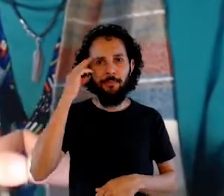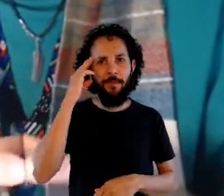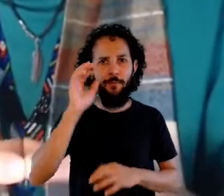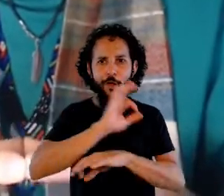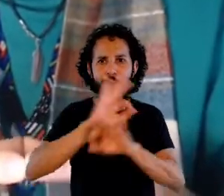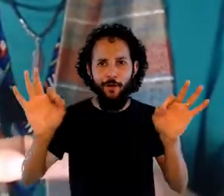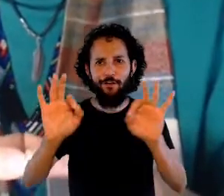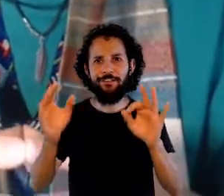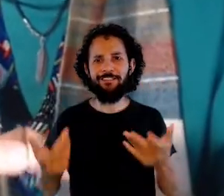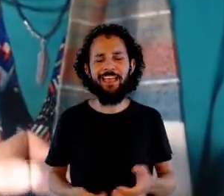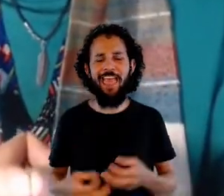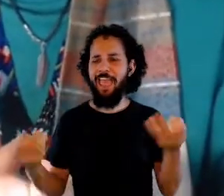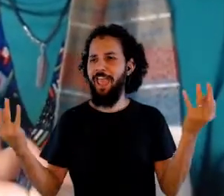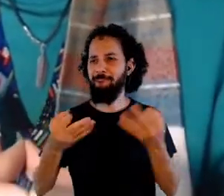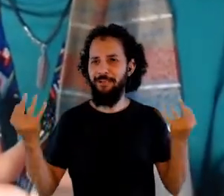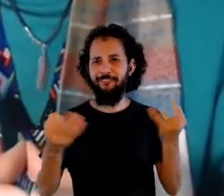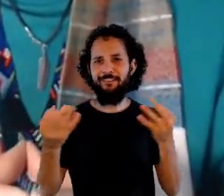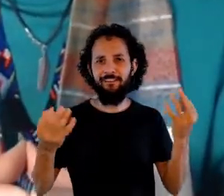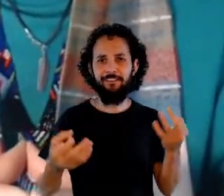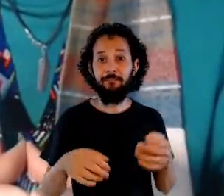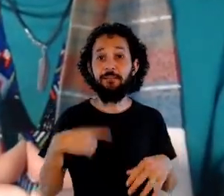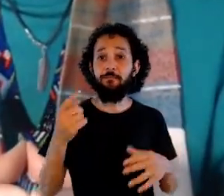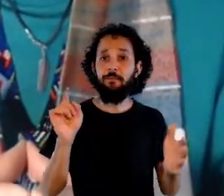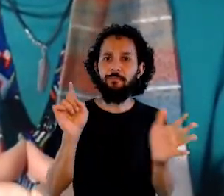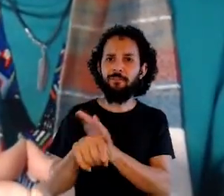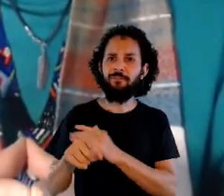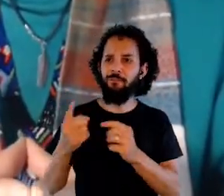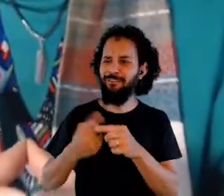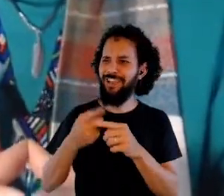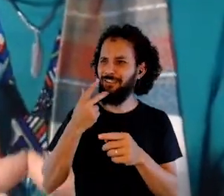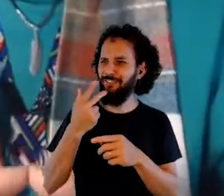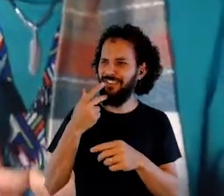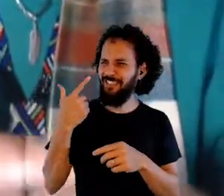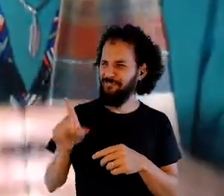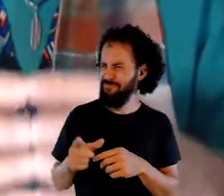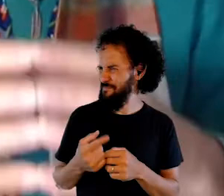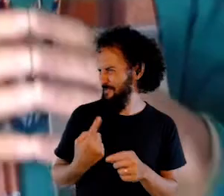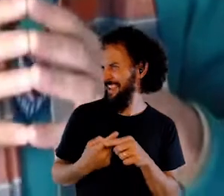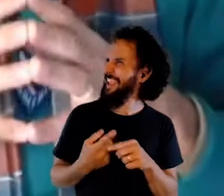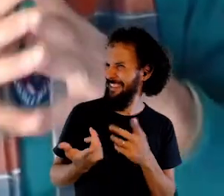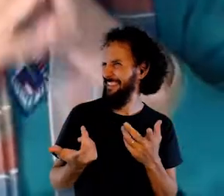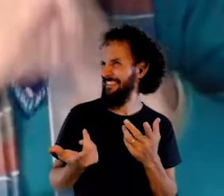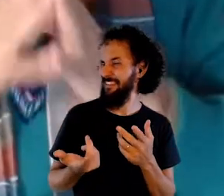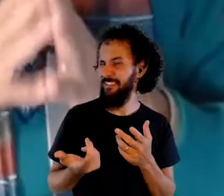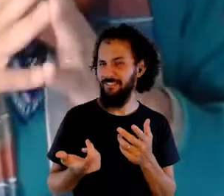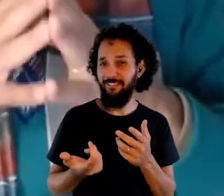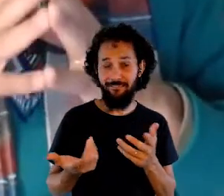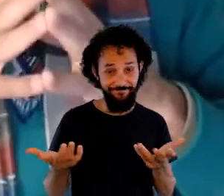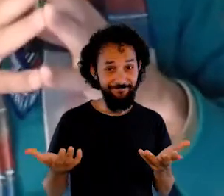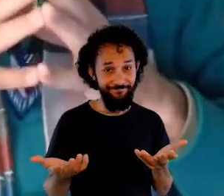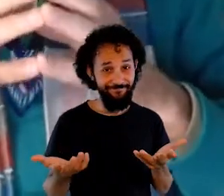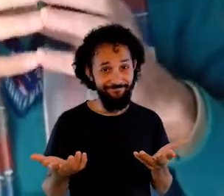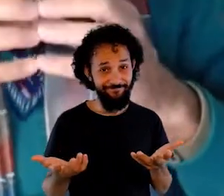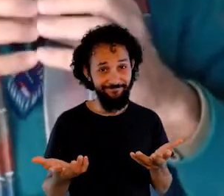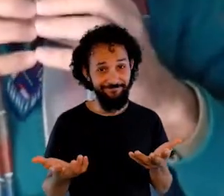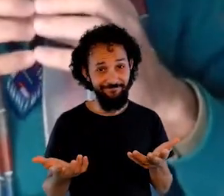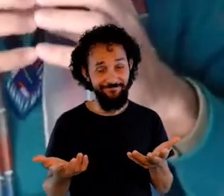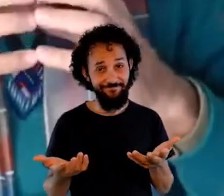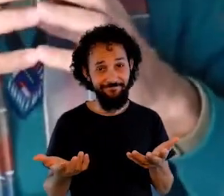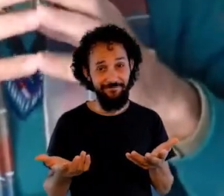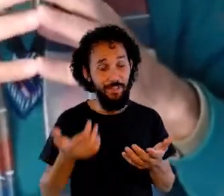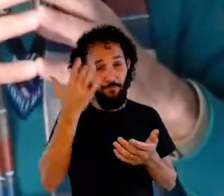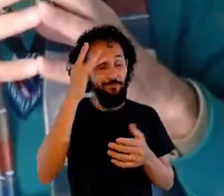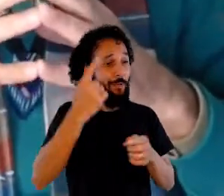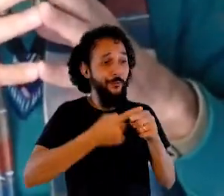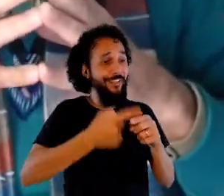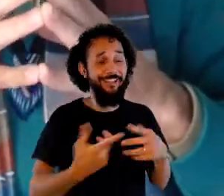ela pergunta assim, mas por que eu estou repetindo isso mesmo? Nem sabe. tem um jeito de